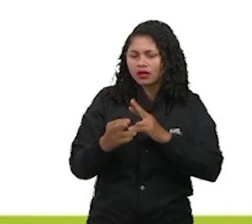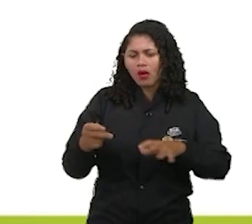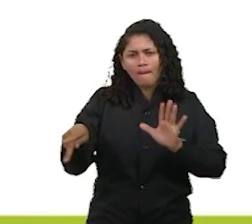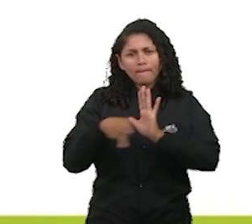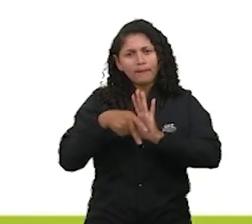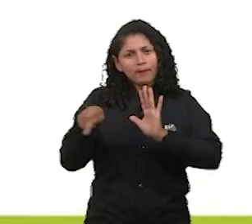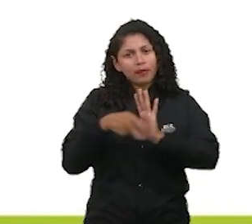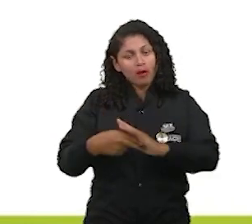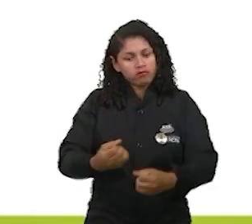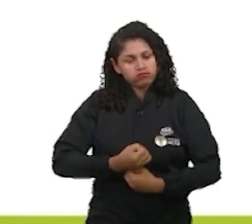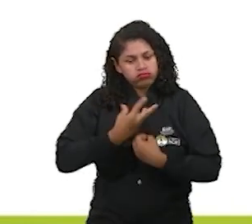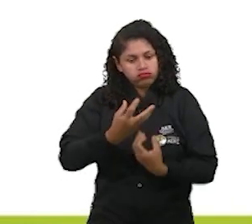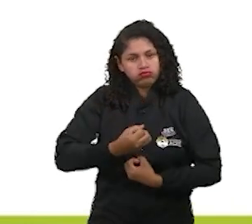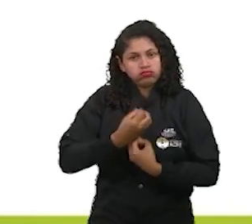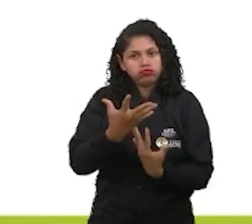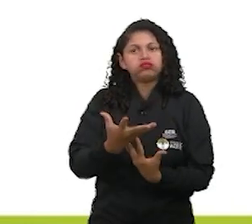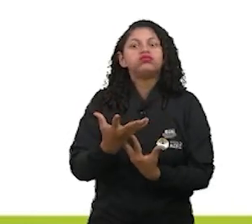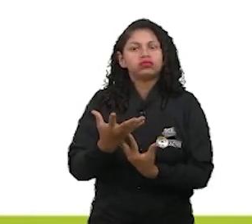em